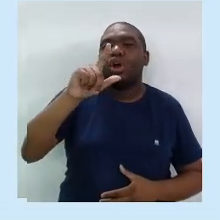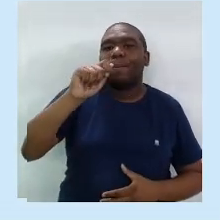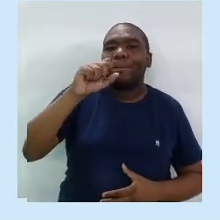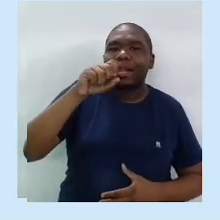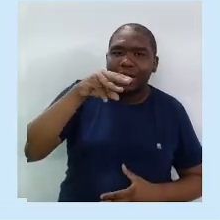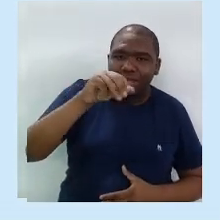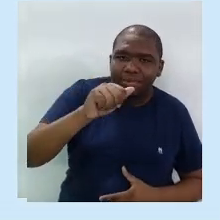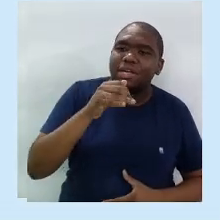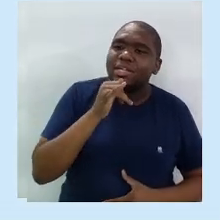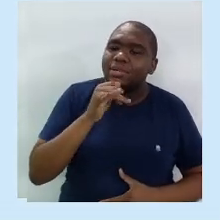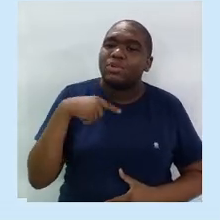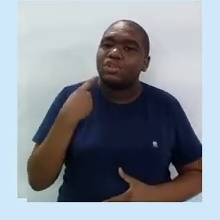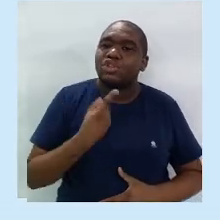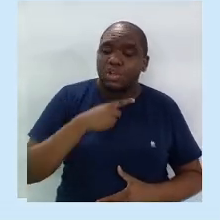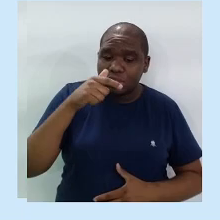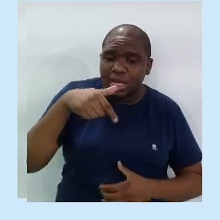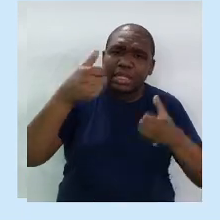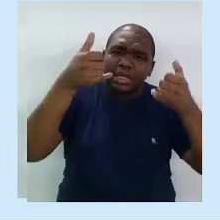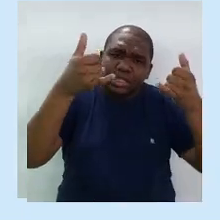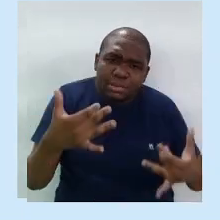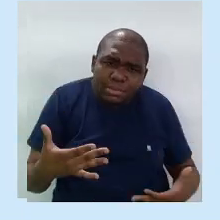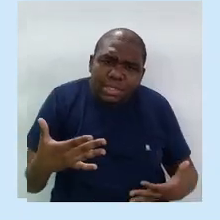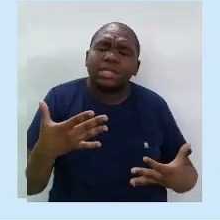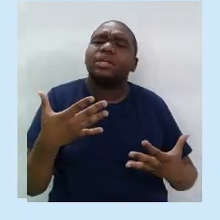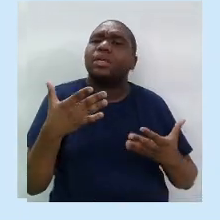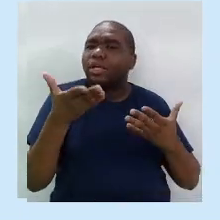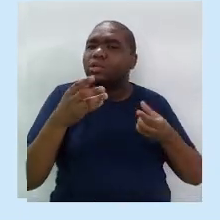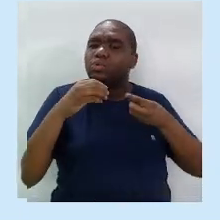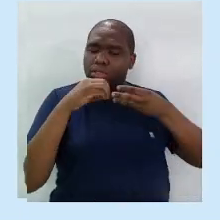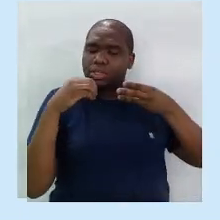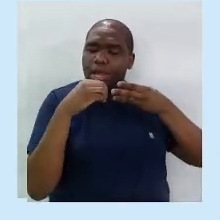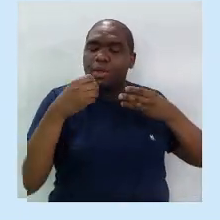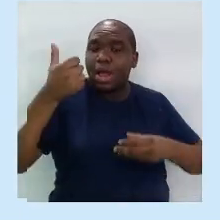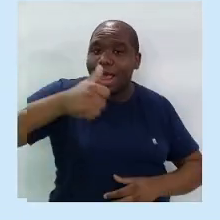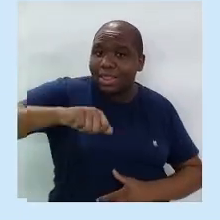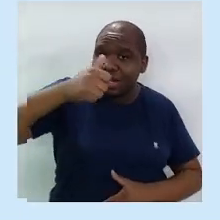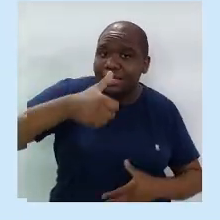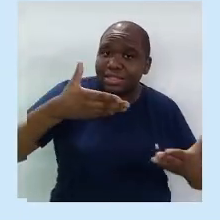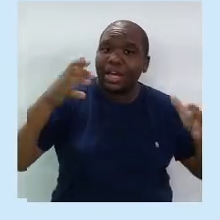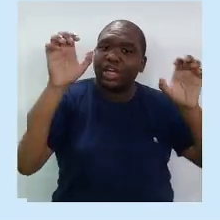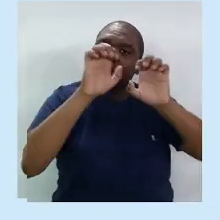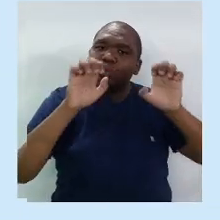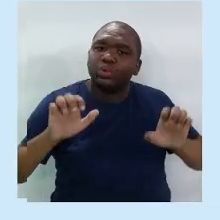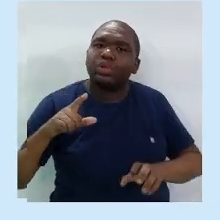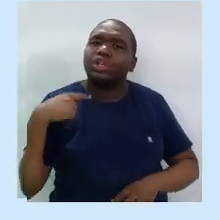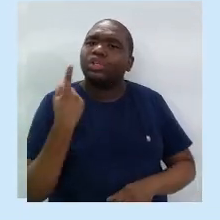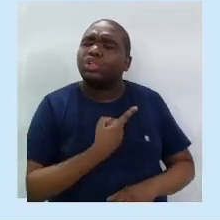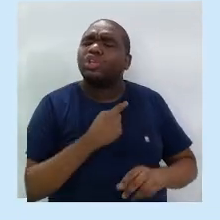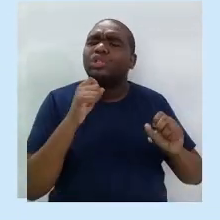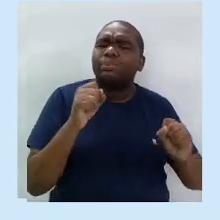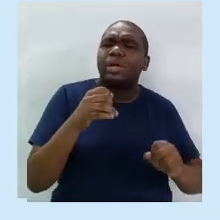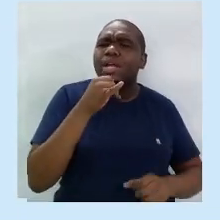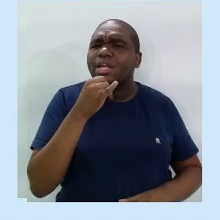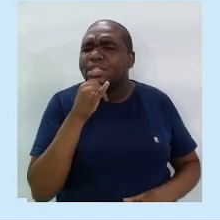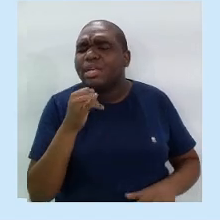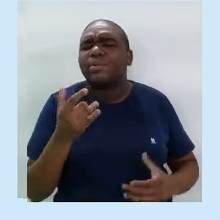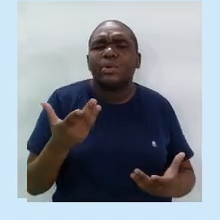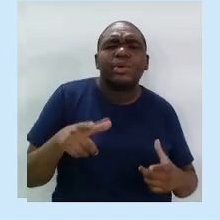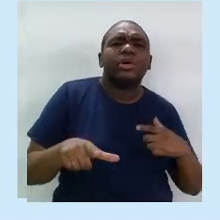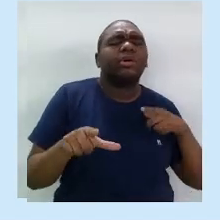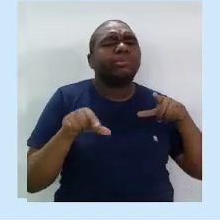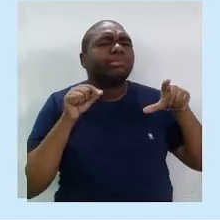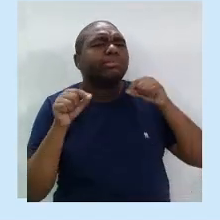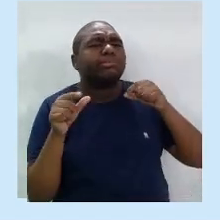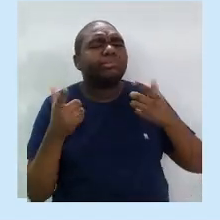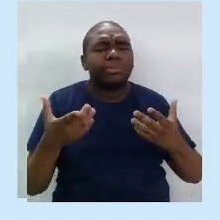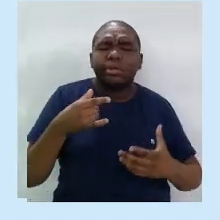gente fala de célula, que a gente vai analisar essa estrutura, a gente pode ali classificar a célula